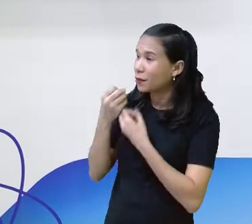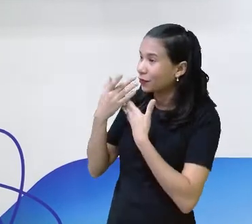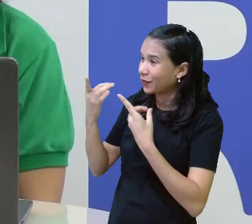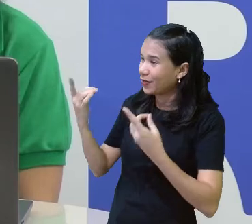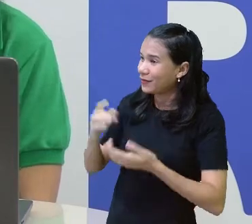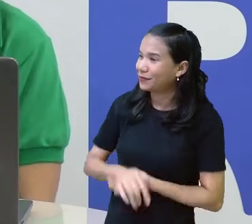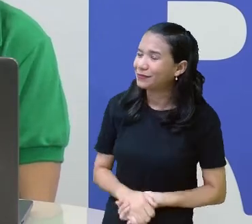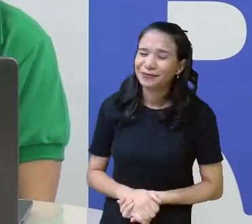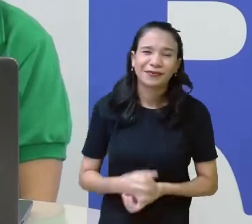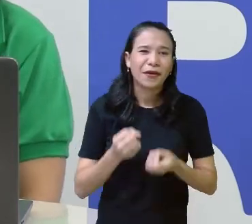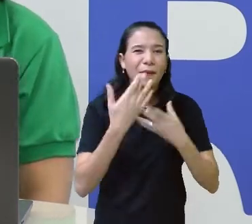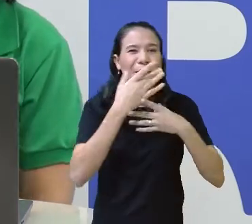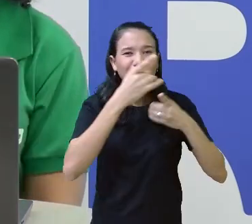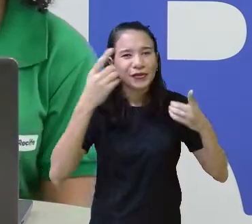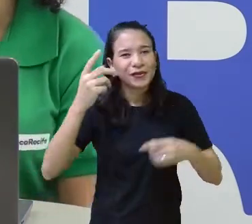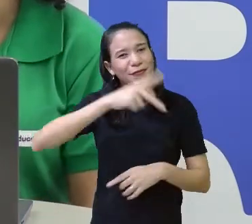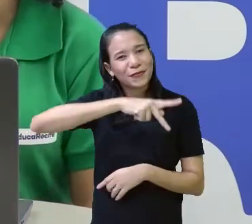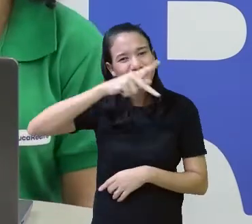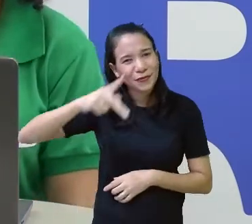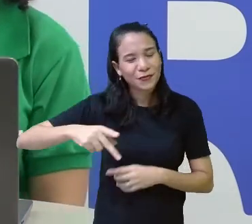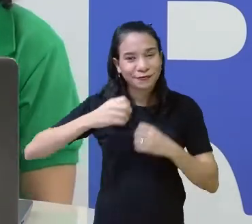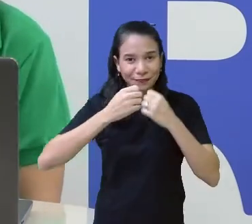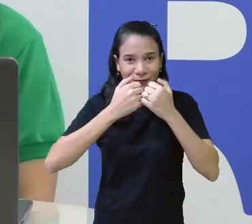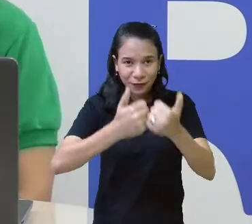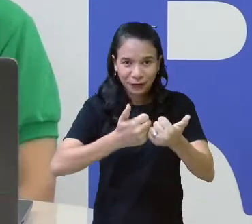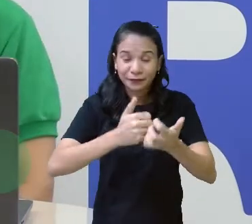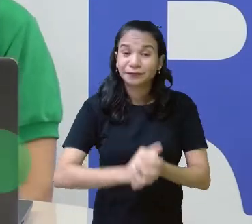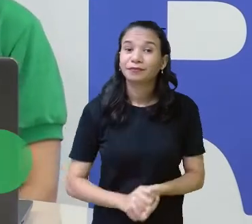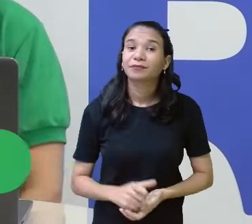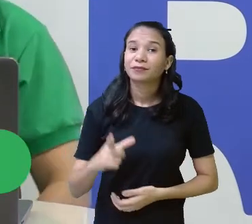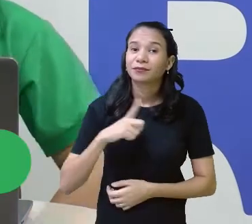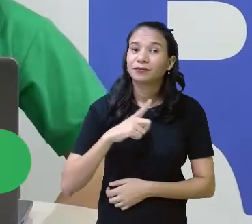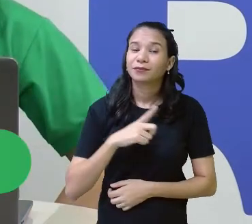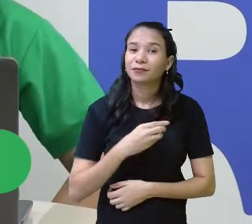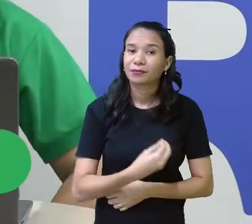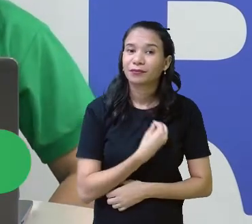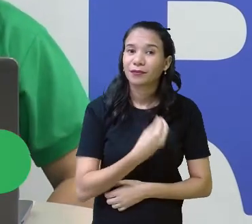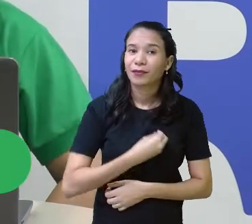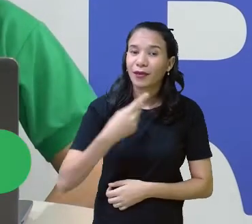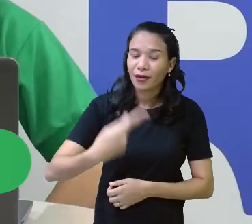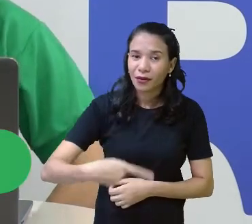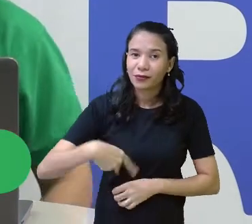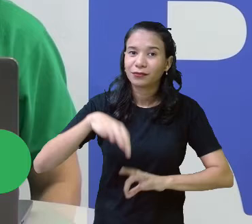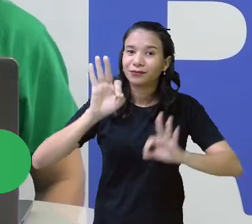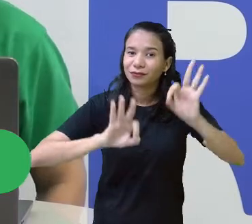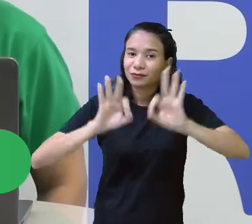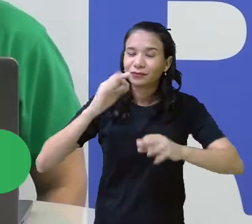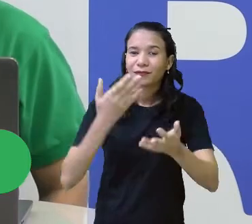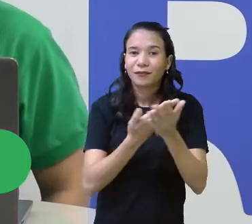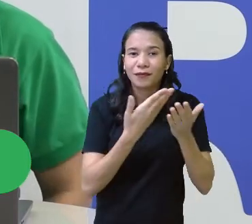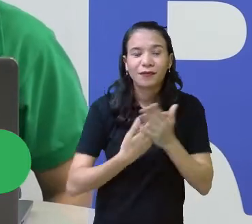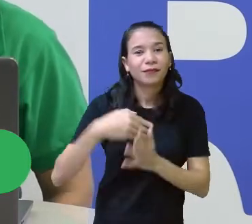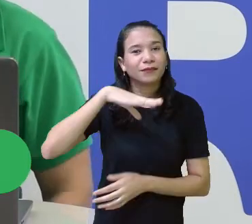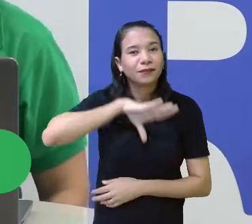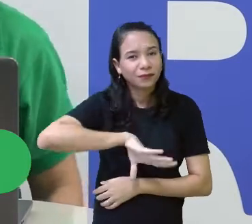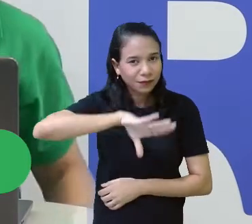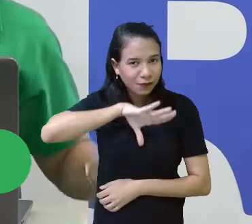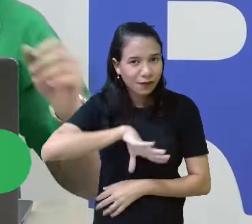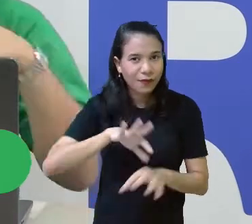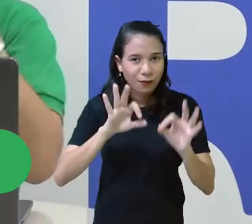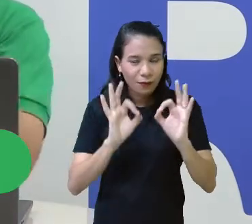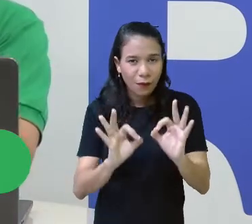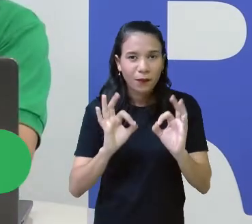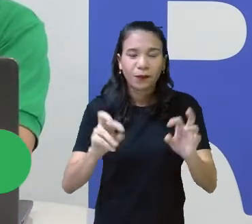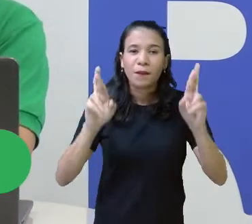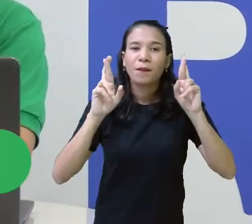seja bem-vinda. E aí, professora Abigail, tudo bem? Estou aqui pronta para mais uma aula de língua portuguesa.